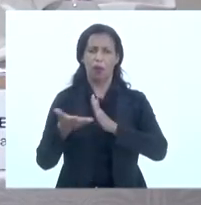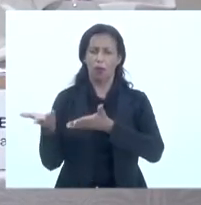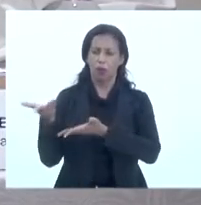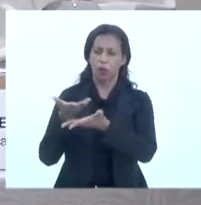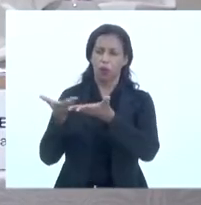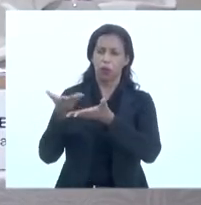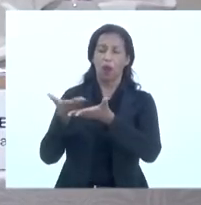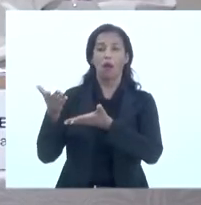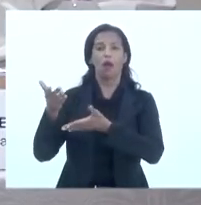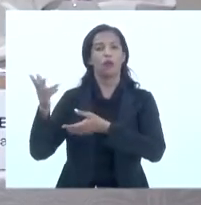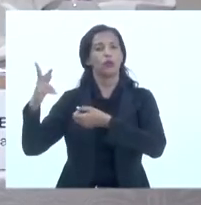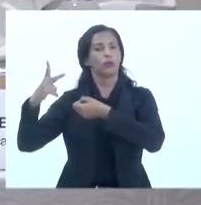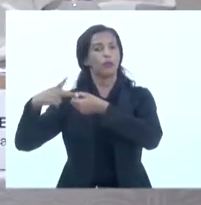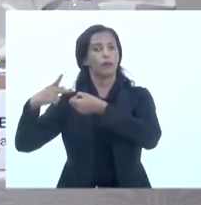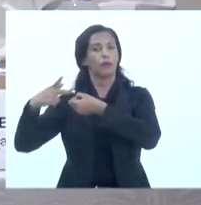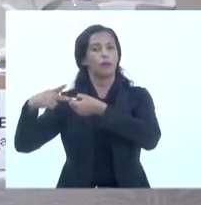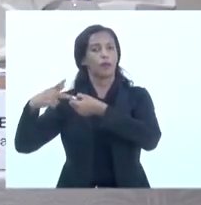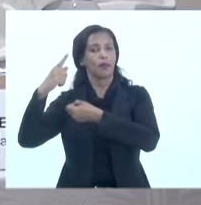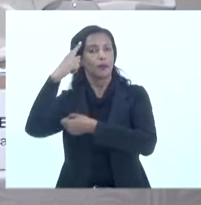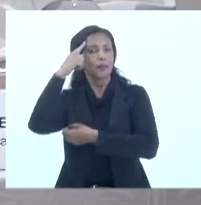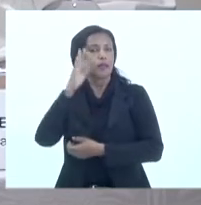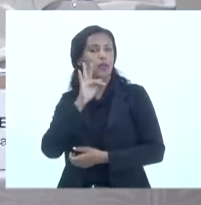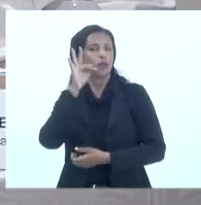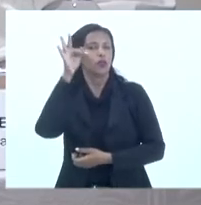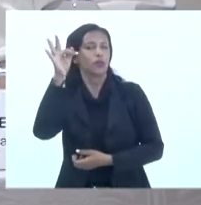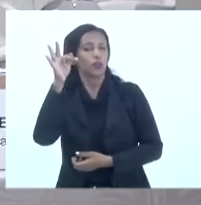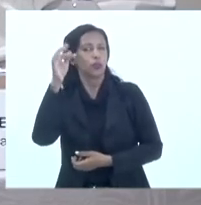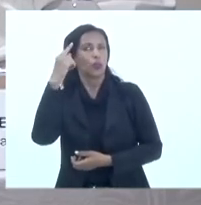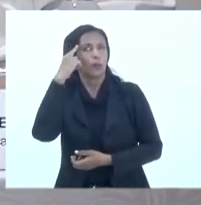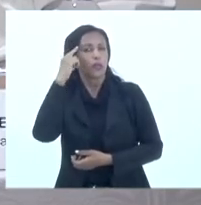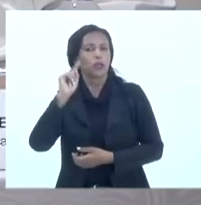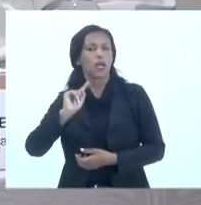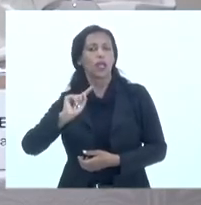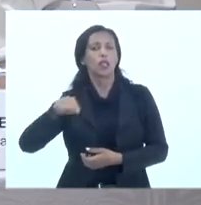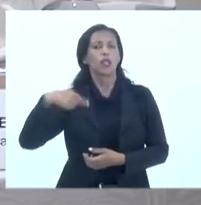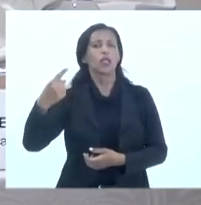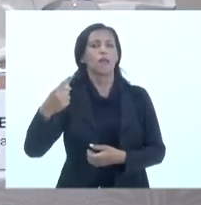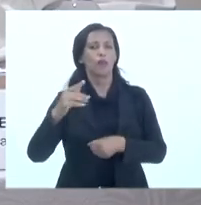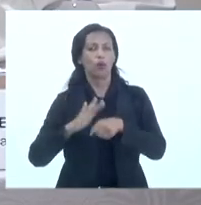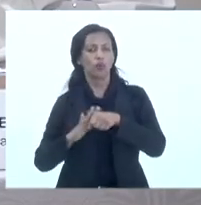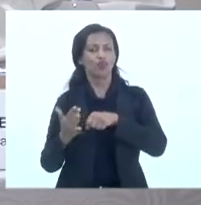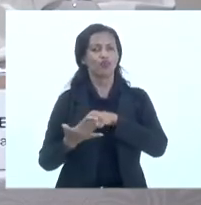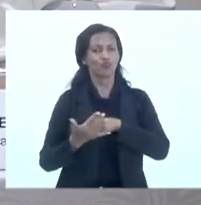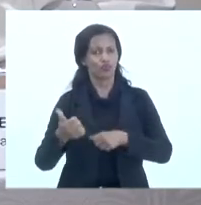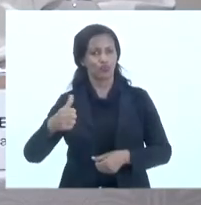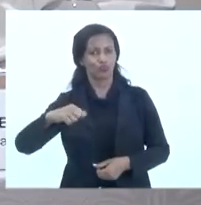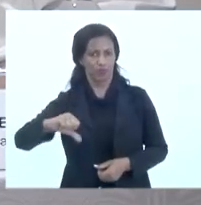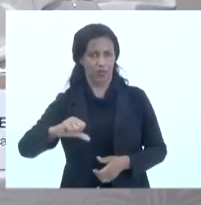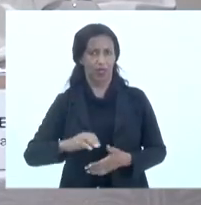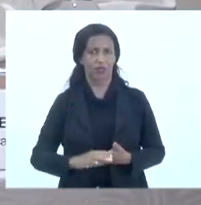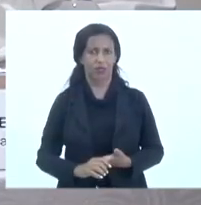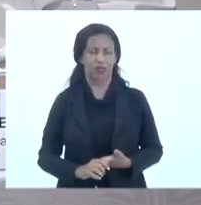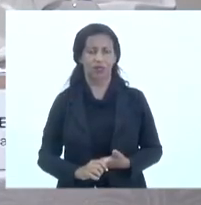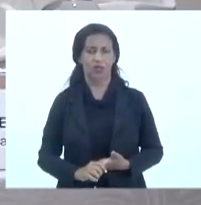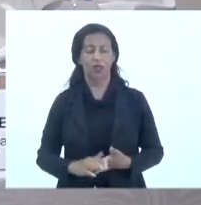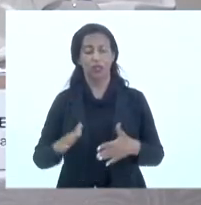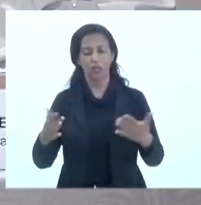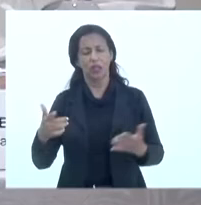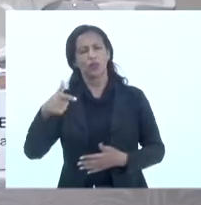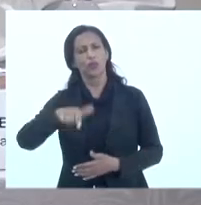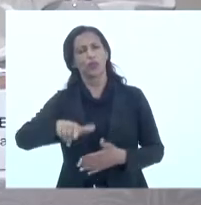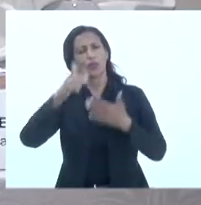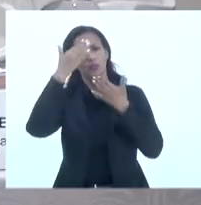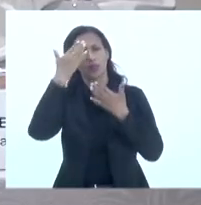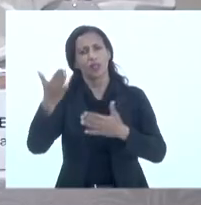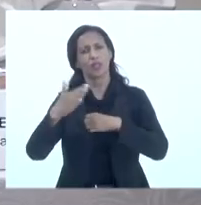pensar o futuro, para pensar o Estado pós-pandemia e o Estado além dos royalties. Então, mais uma vez,